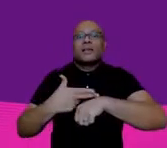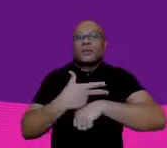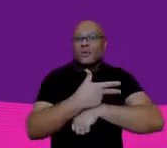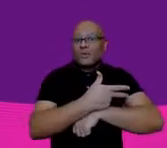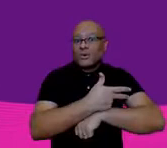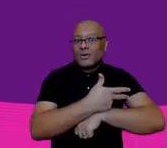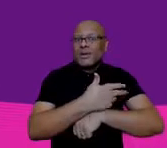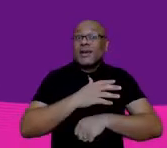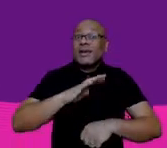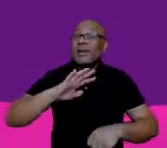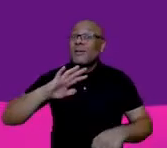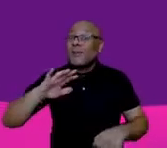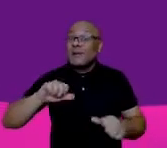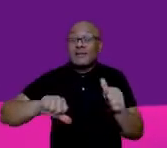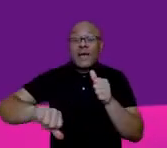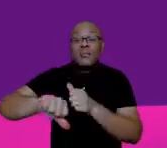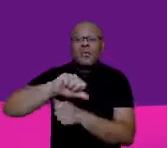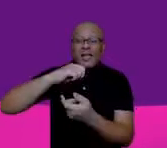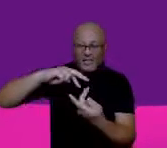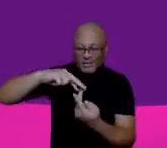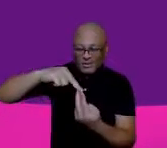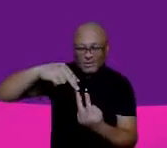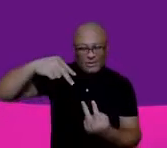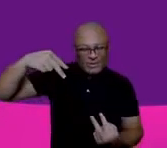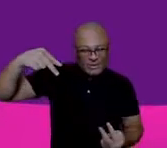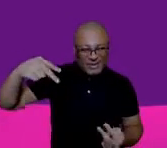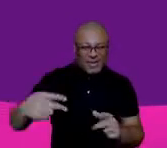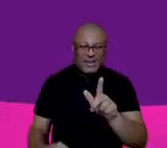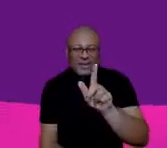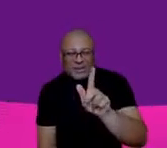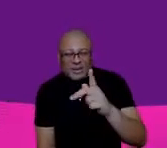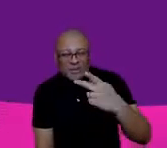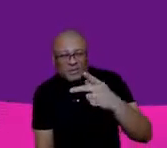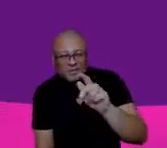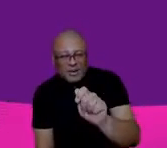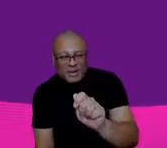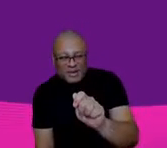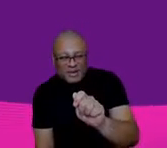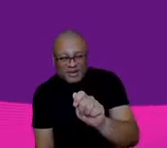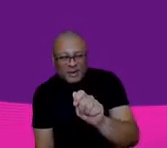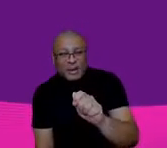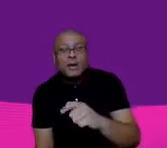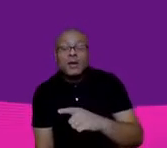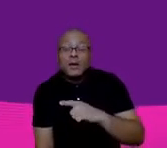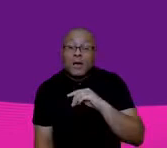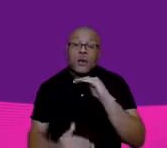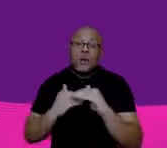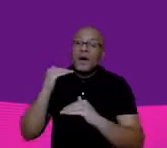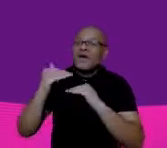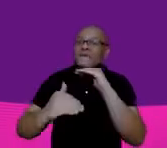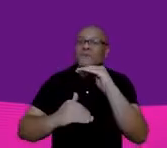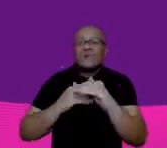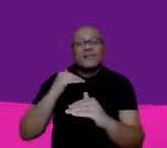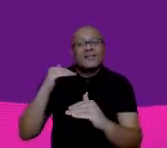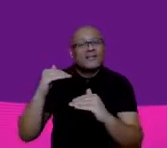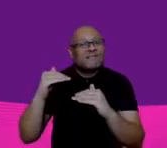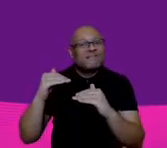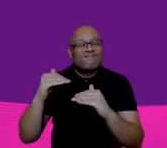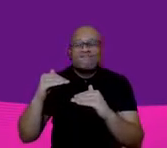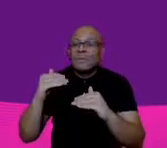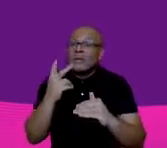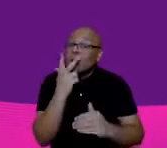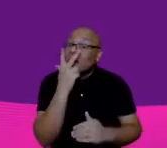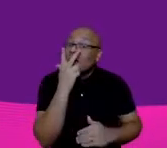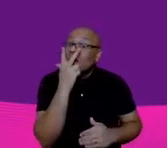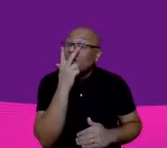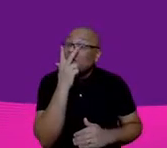mutação no GBA, a princípio ele já tem uma evolução pior da doença de Parkinson e parecem responder